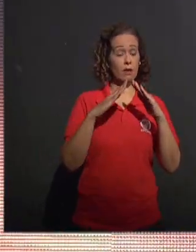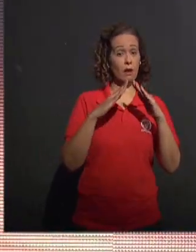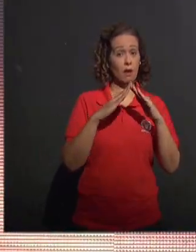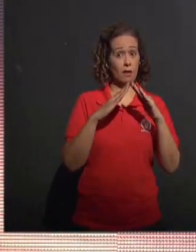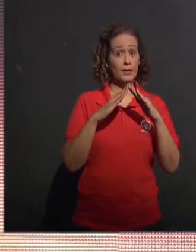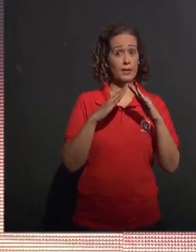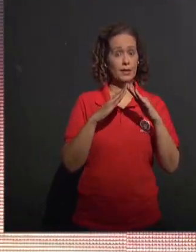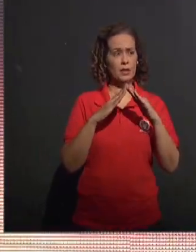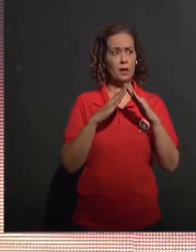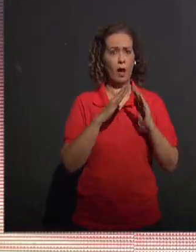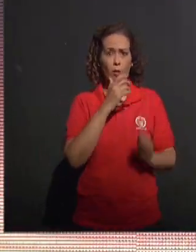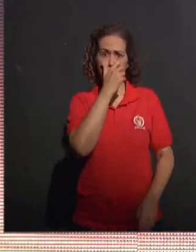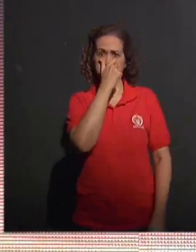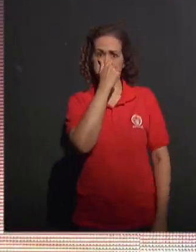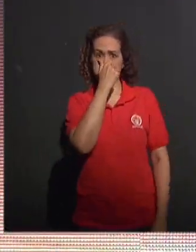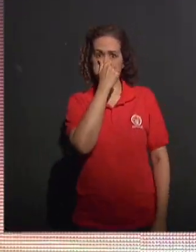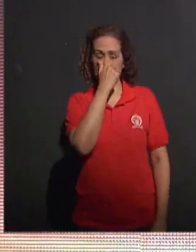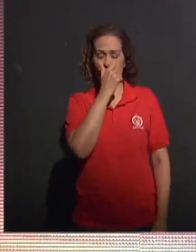cheias,